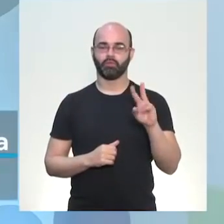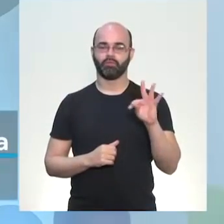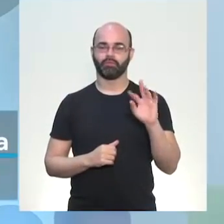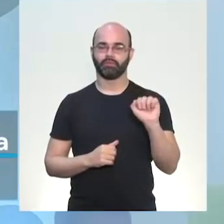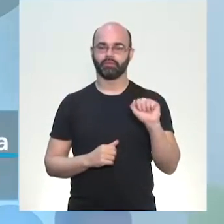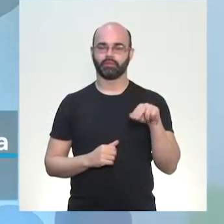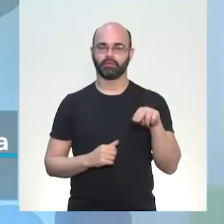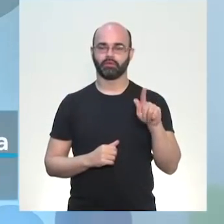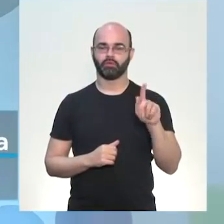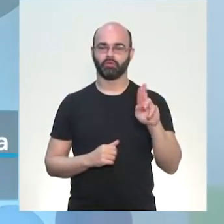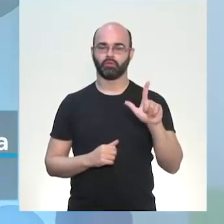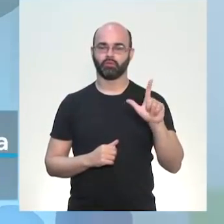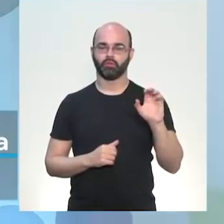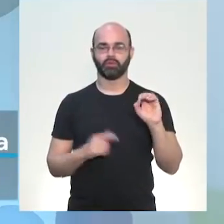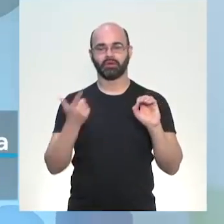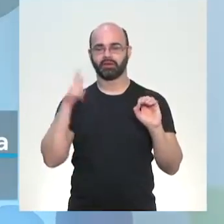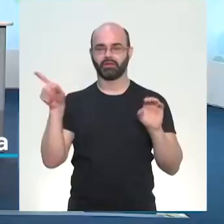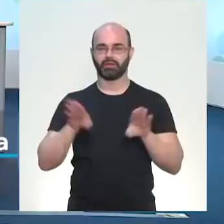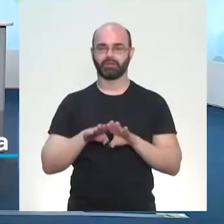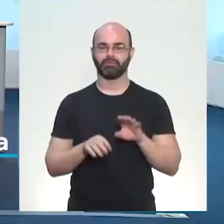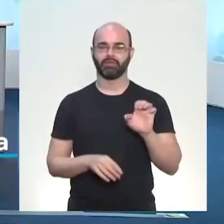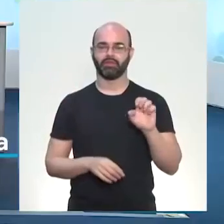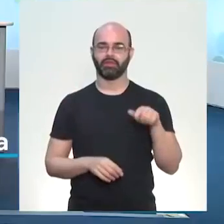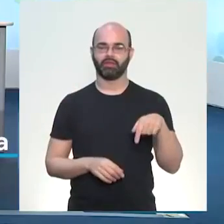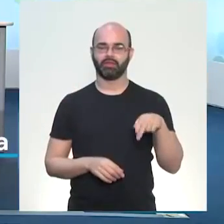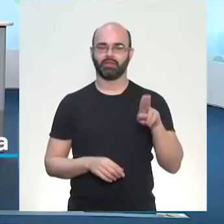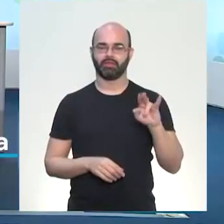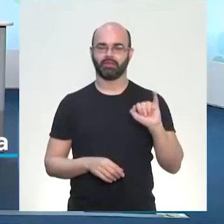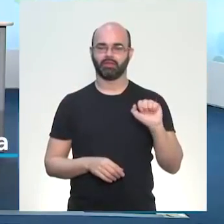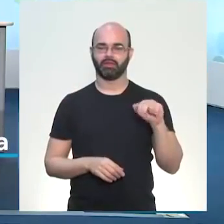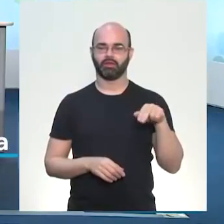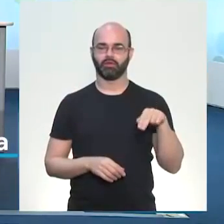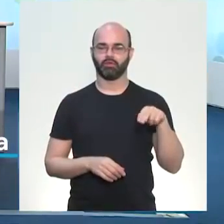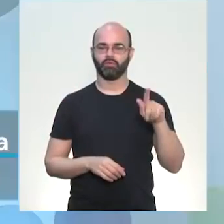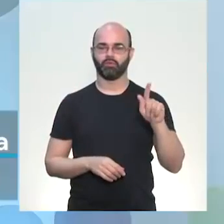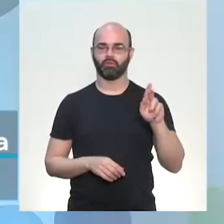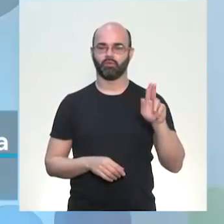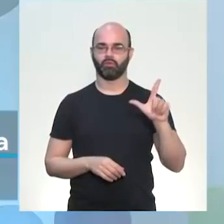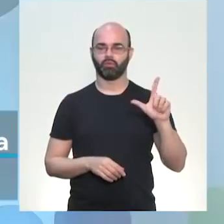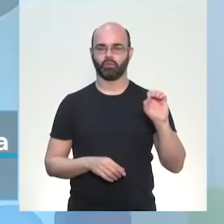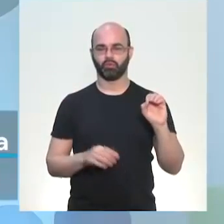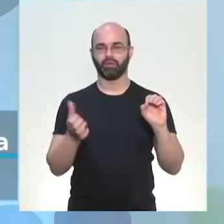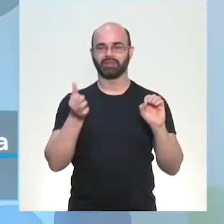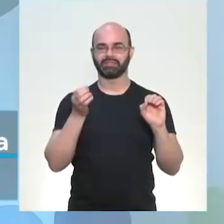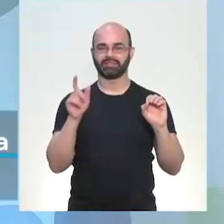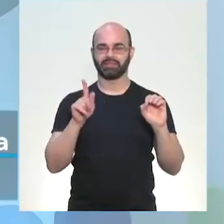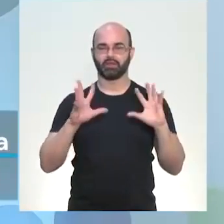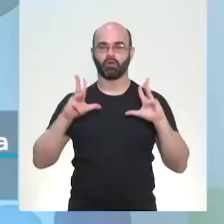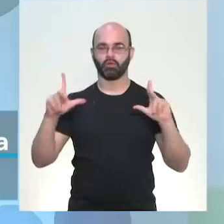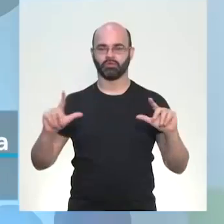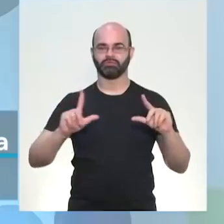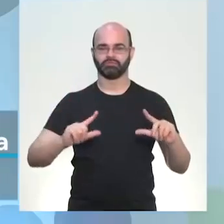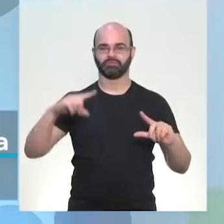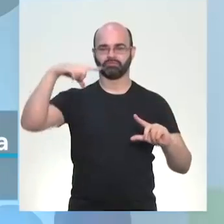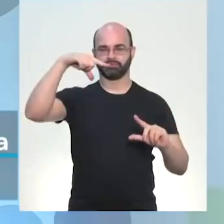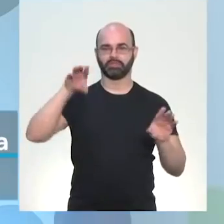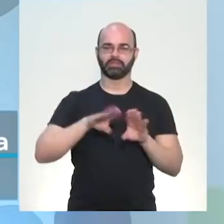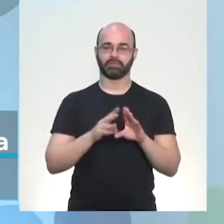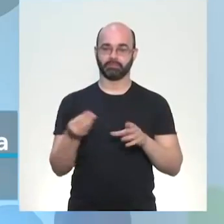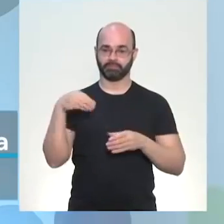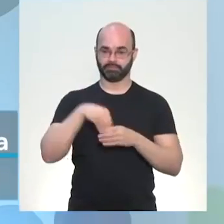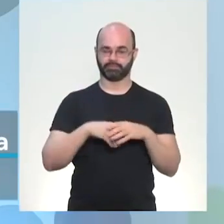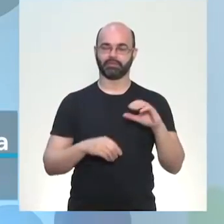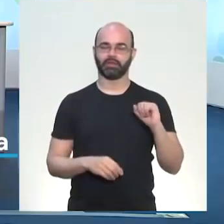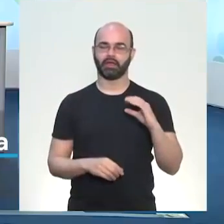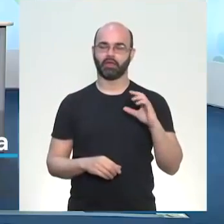uma classificação que é o equiângulo, né? Sim. O equiângulo são todos os ângulos 60 graus, que ele também está classificado nesse acutângulo, beleza,